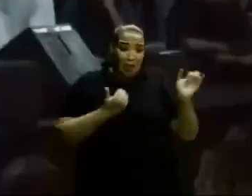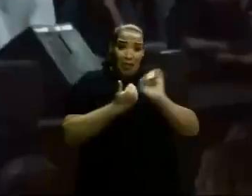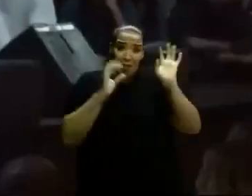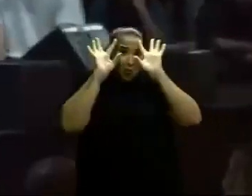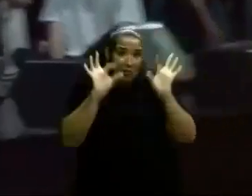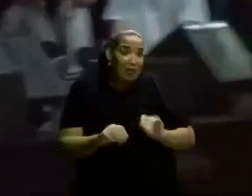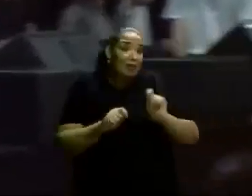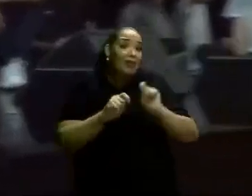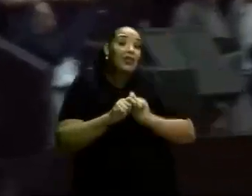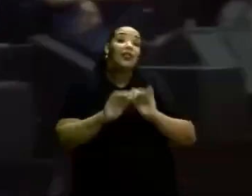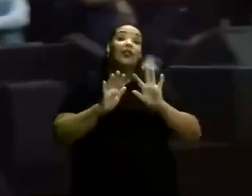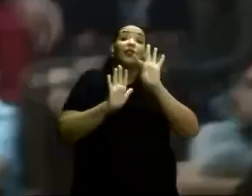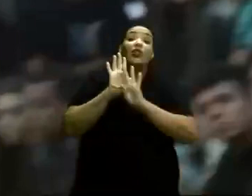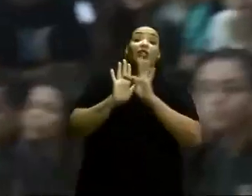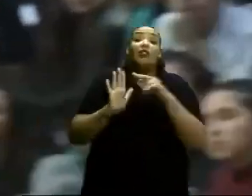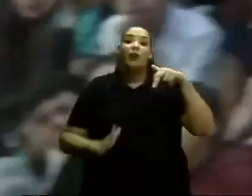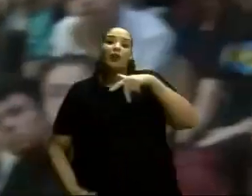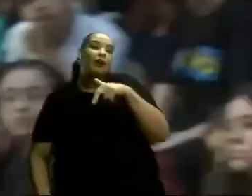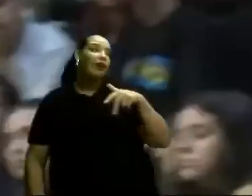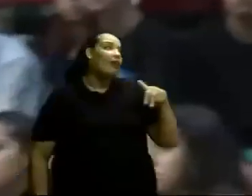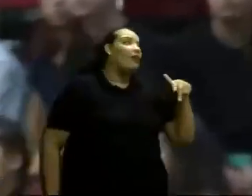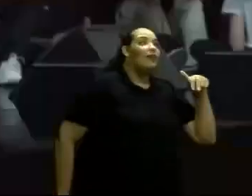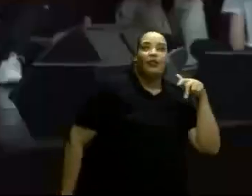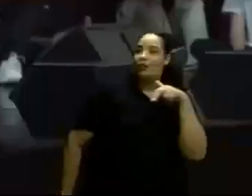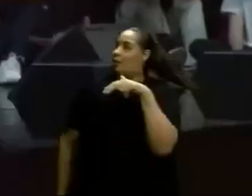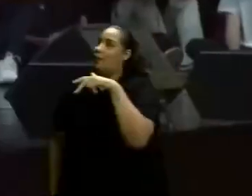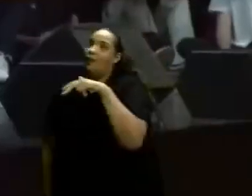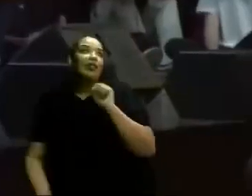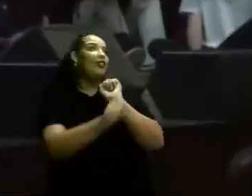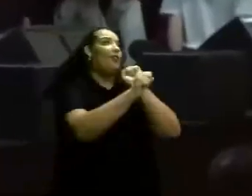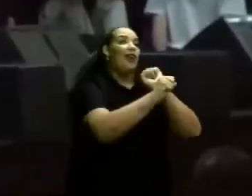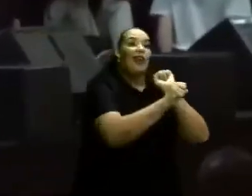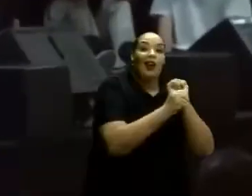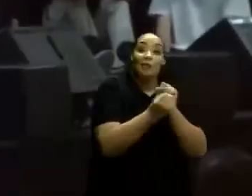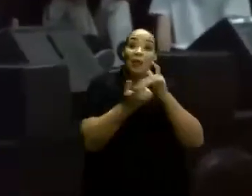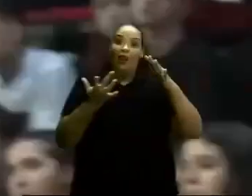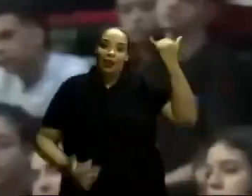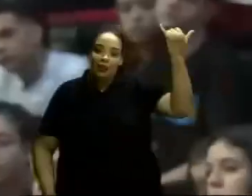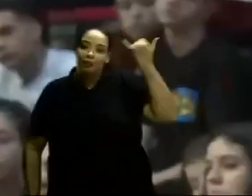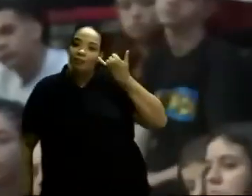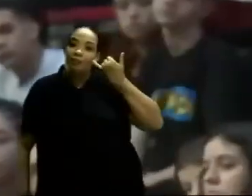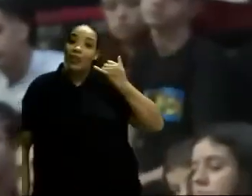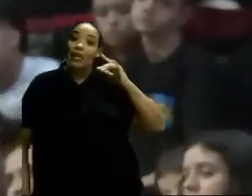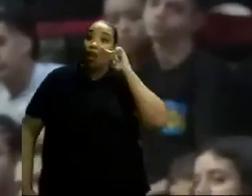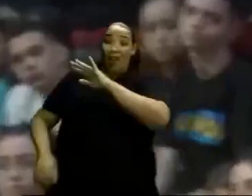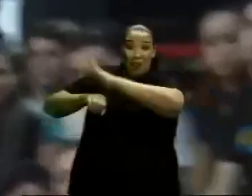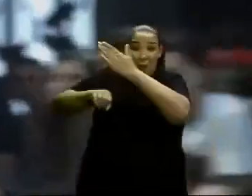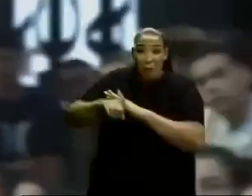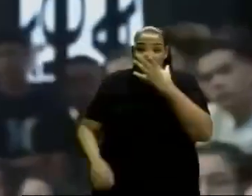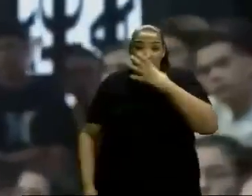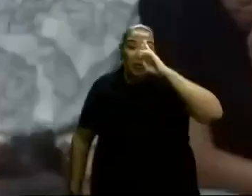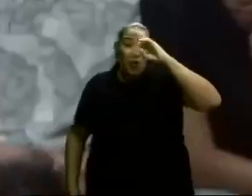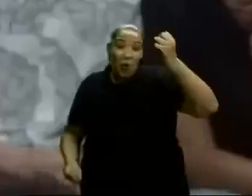fazer. O texto diz que ele está andando de um lado para o outro, de um lado para o outro, esperando provavelmente uma direção, porque lá no monte ele disse: o Senhor me